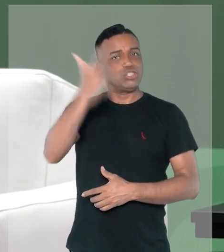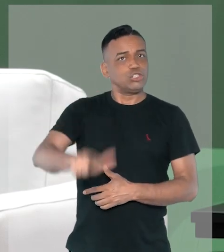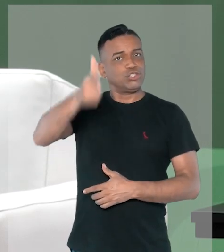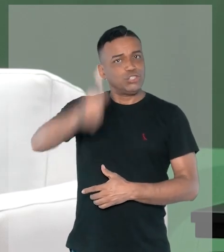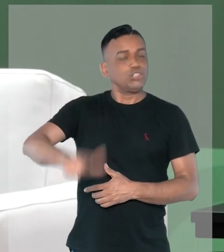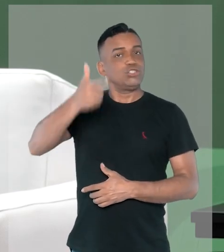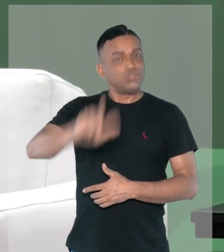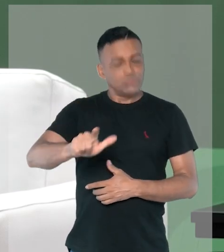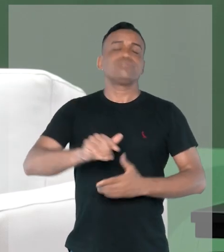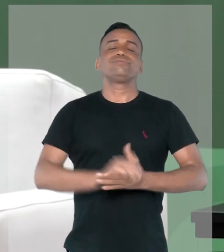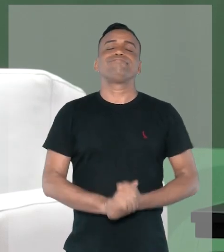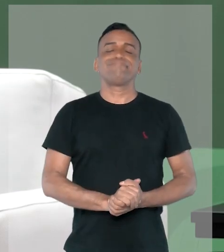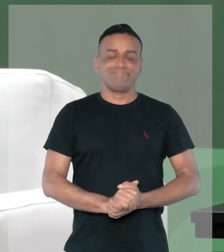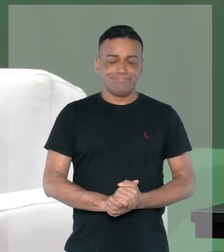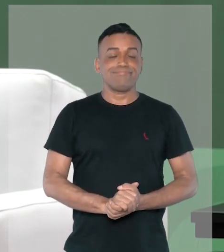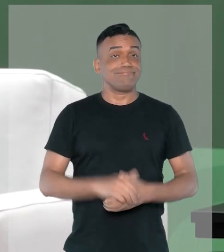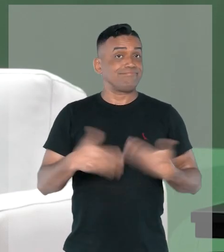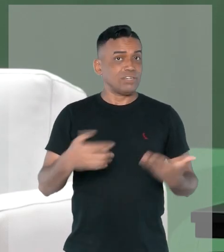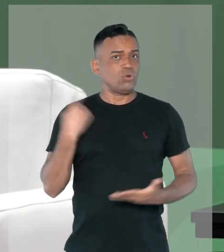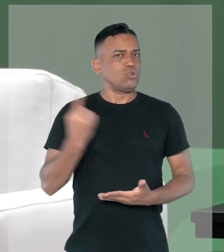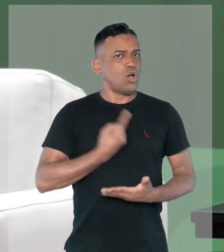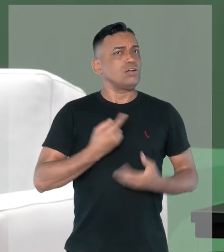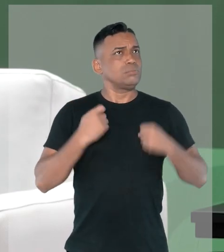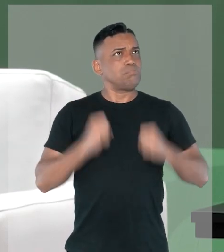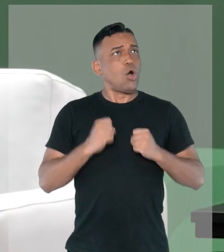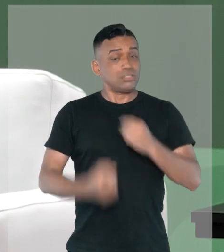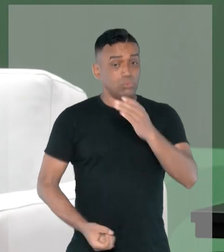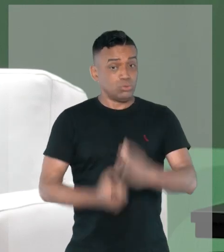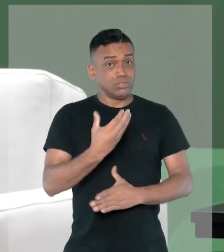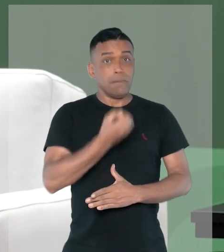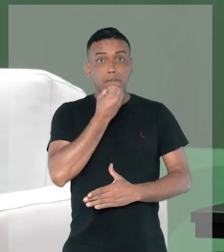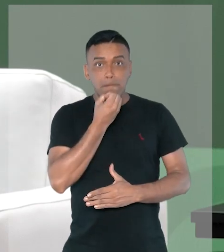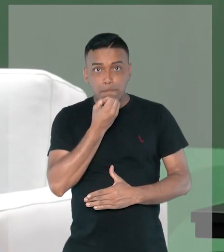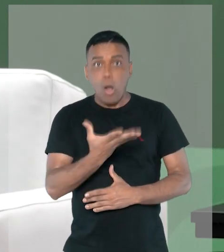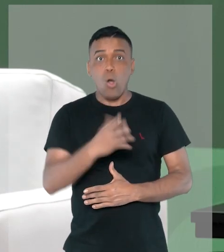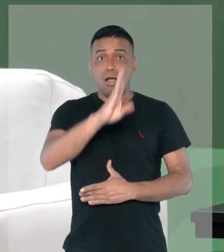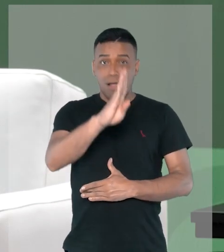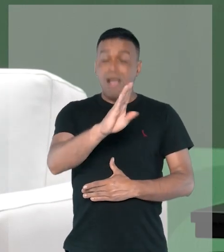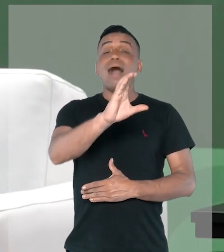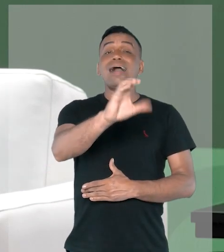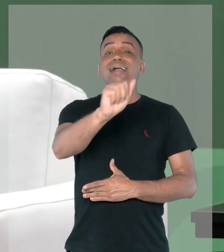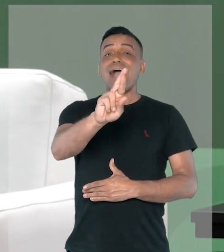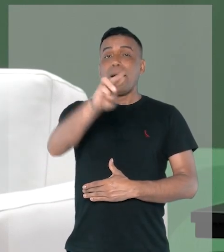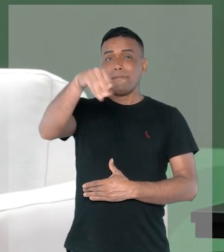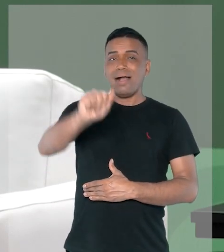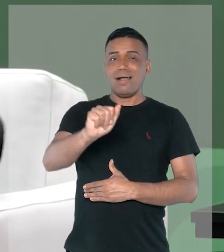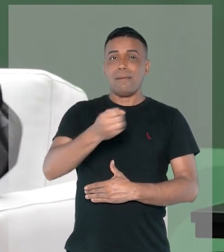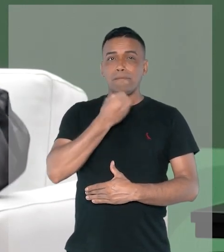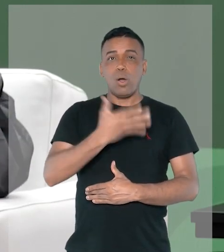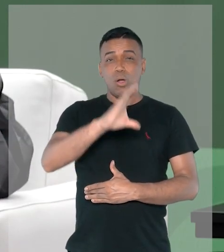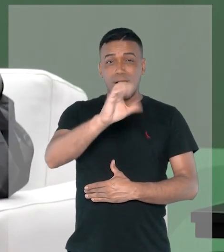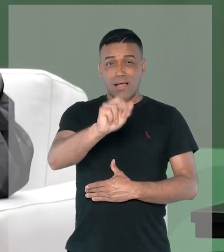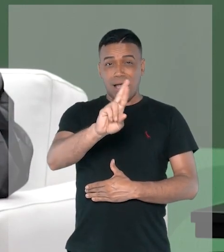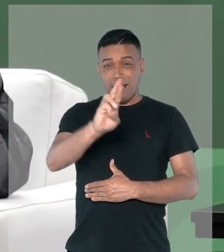tem uma tendência à repetição. Então, que a gente possa produzir bom karma. Porque se você produz um karma neutro, a resposta